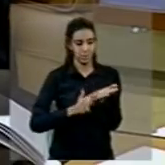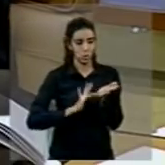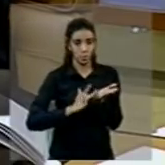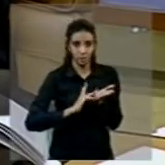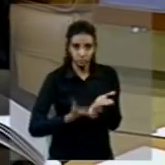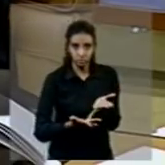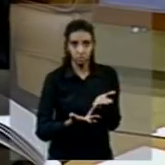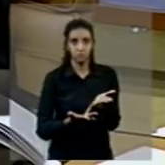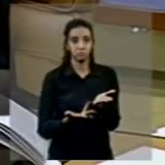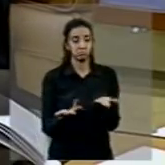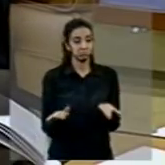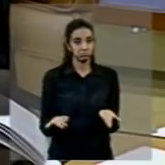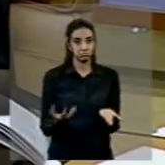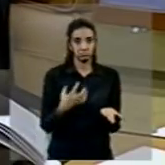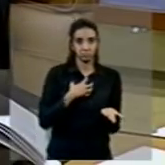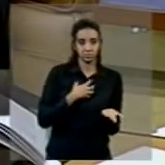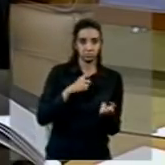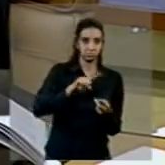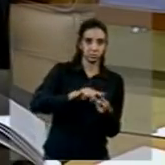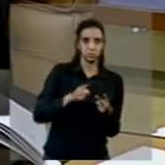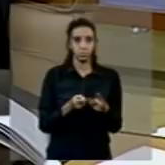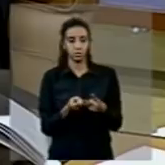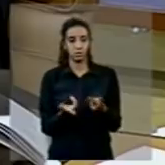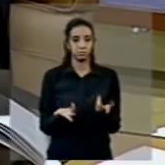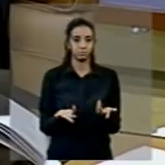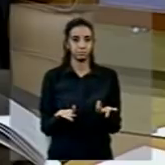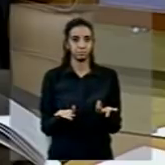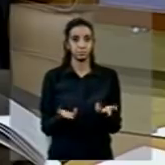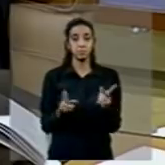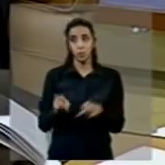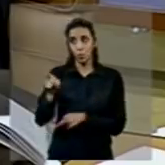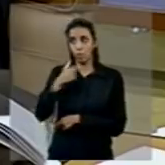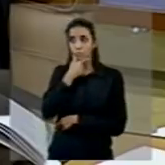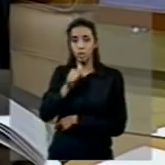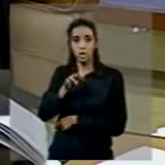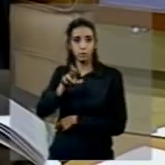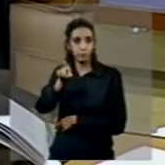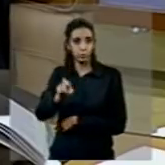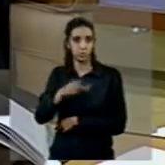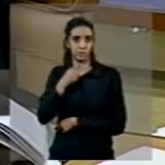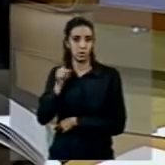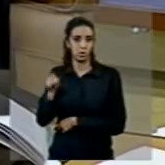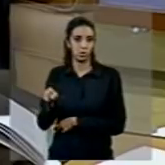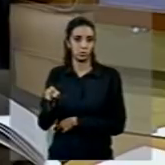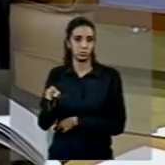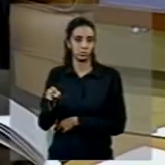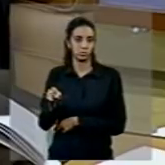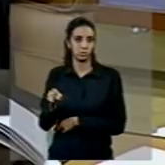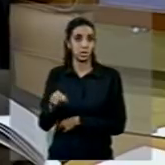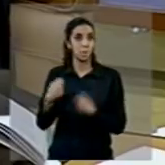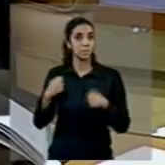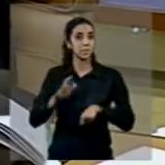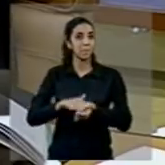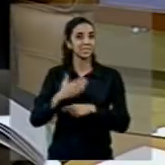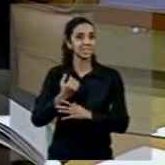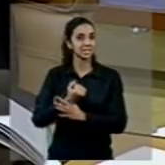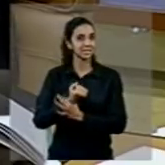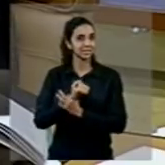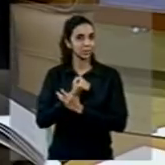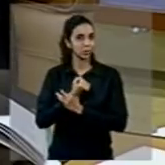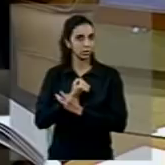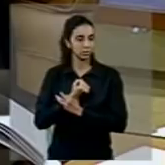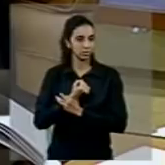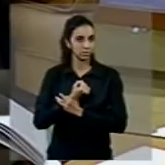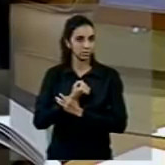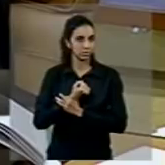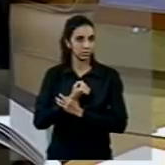é exatamente como acaba de afirmar o ministro Luiz Fux, para maior segurança,